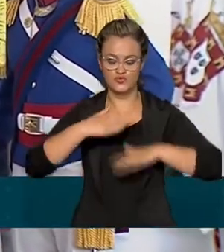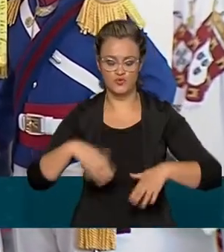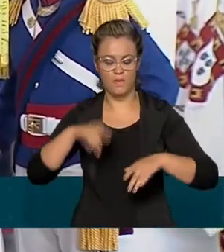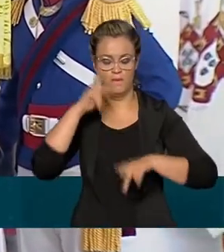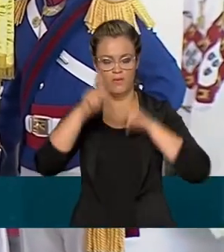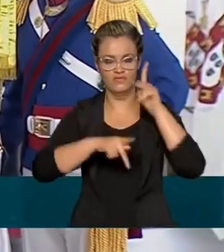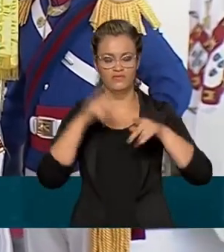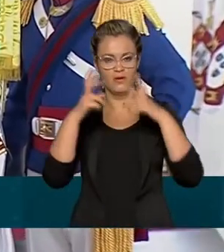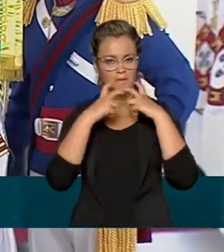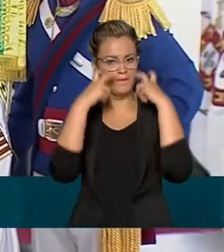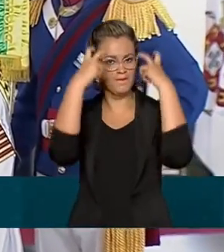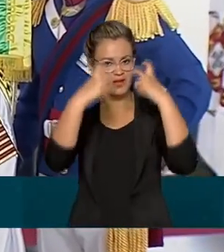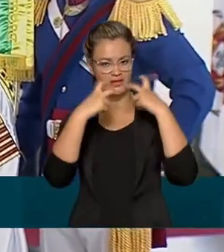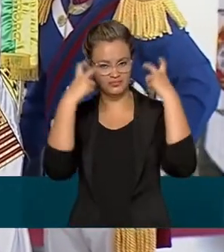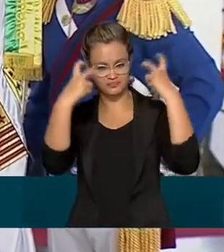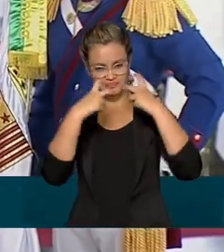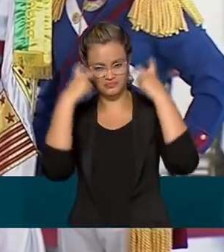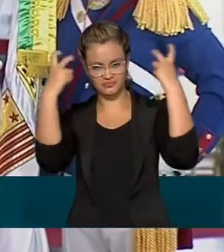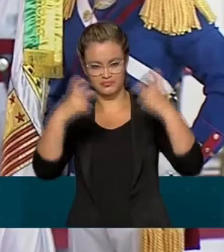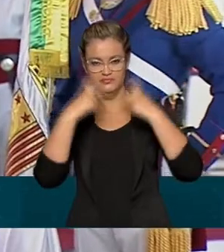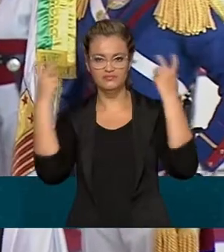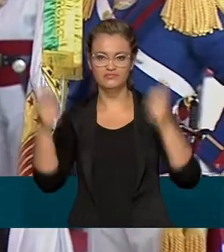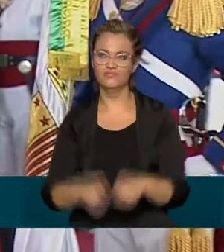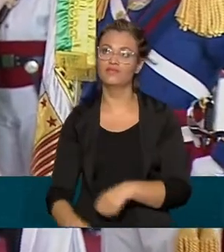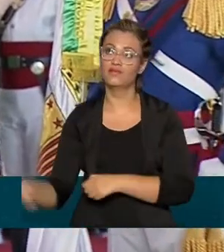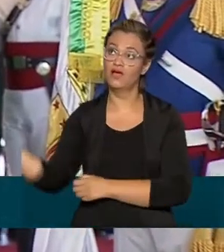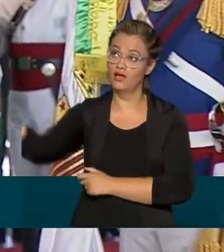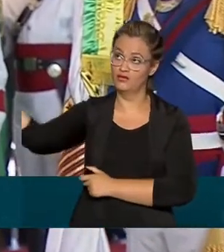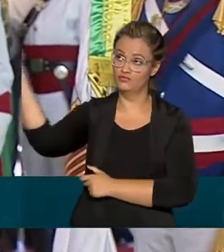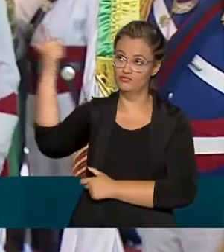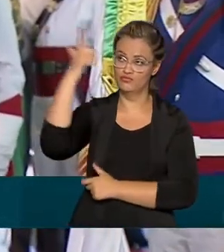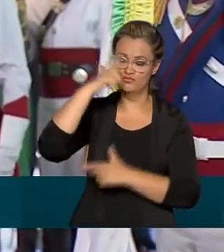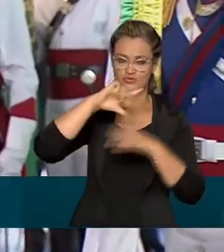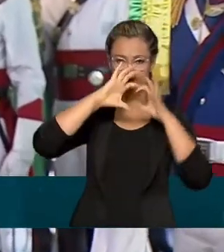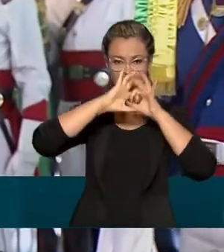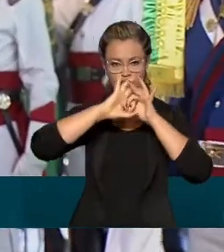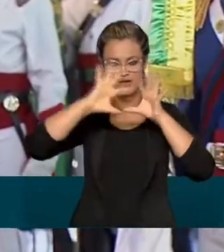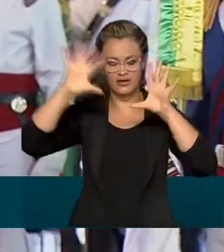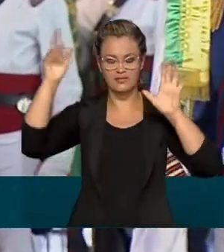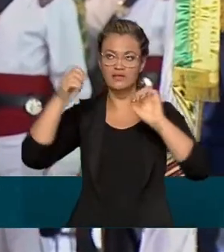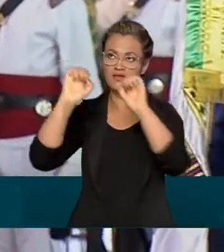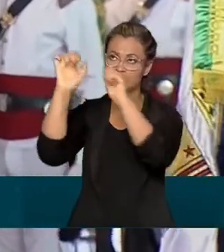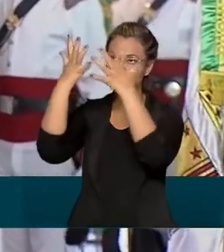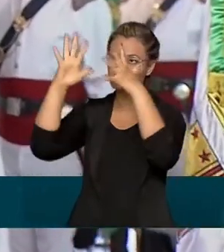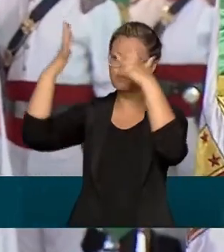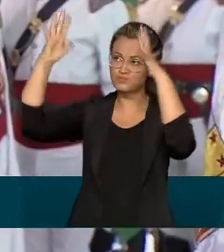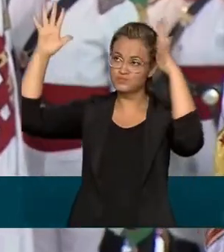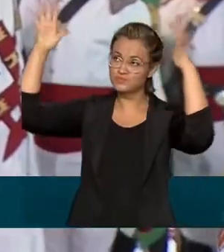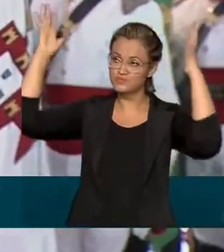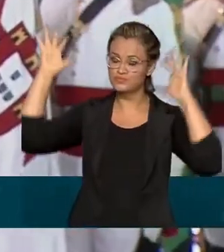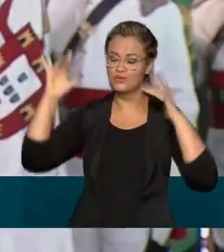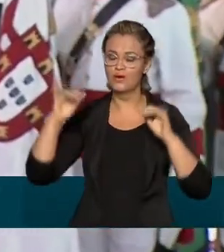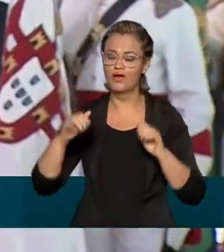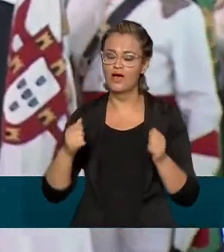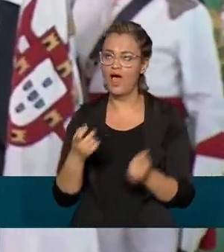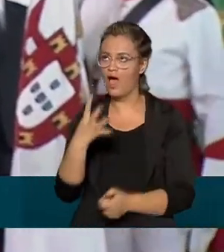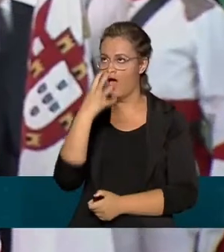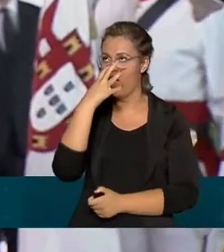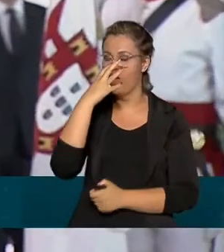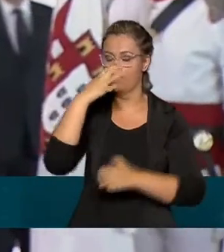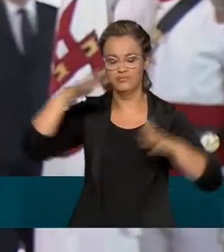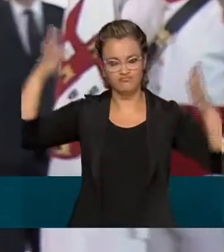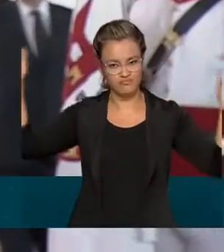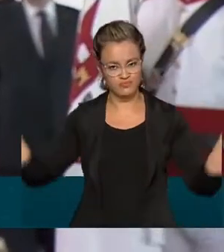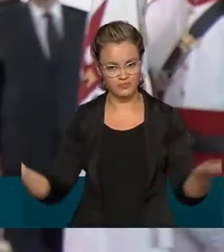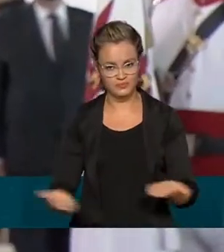letras e um povo heróico, prado retumbante. E o som da liberdade em raios